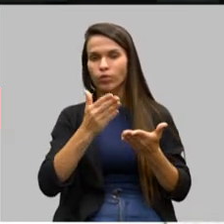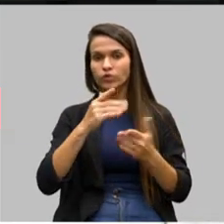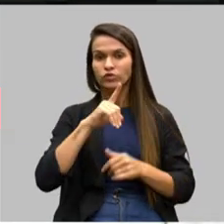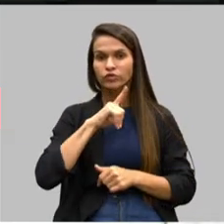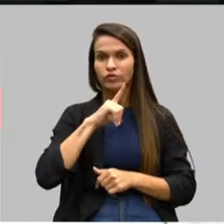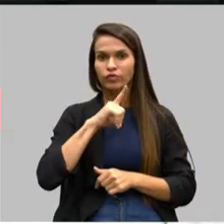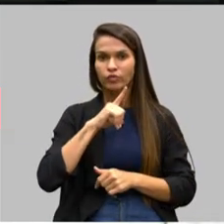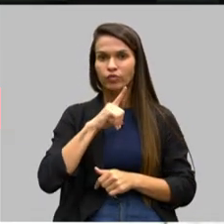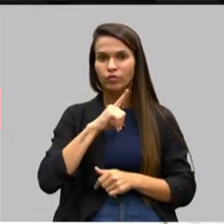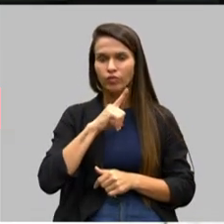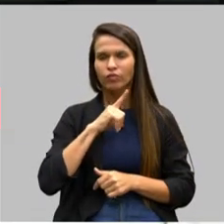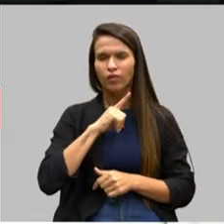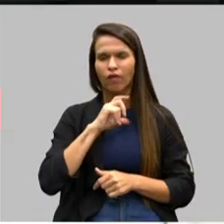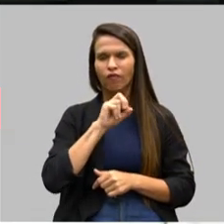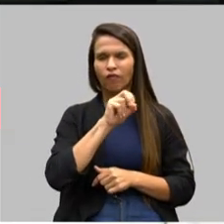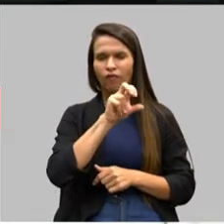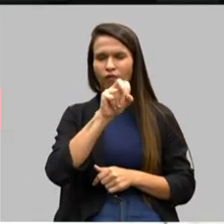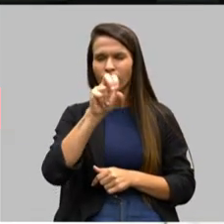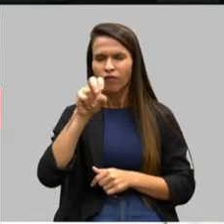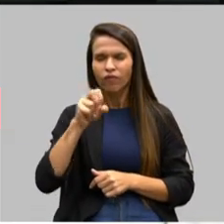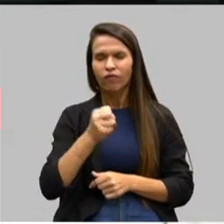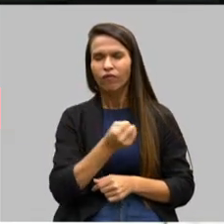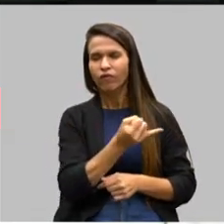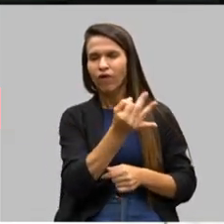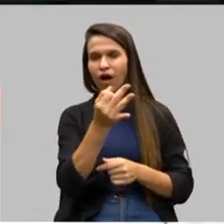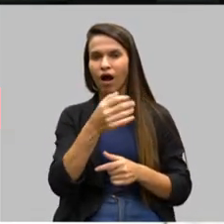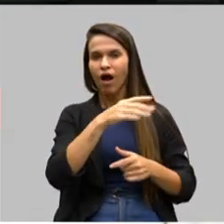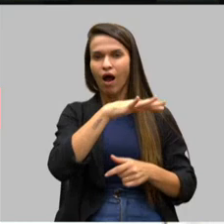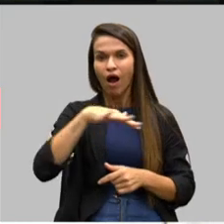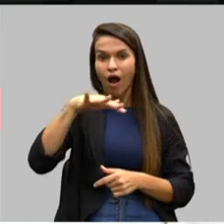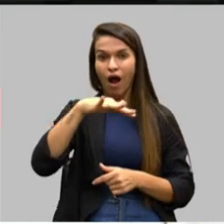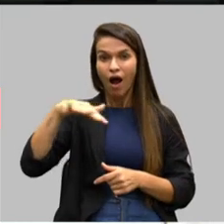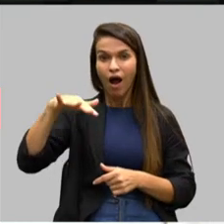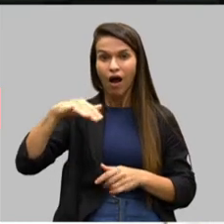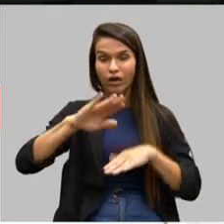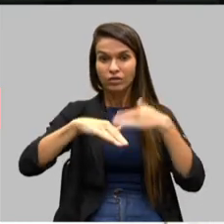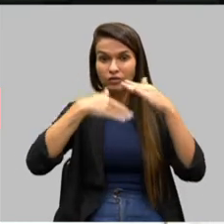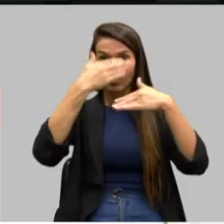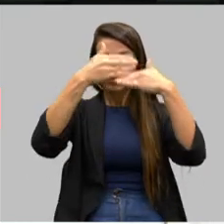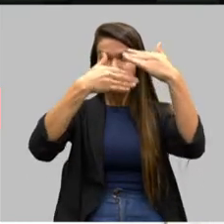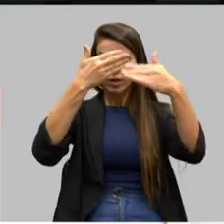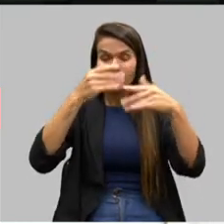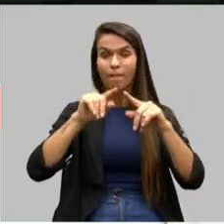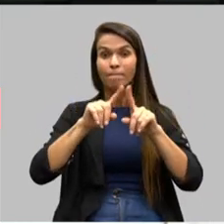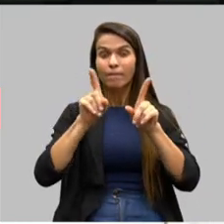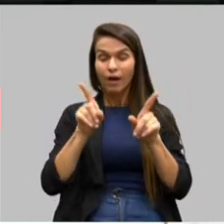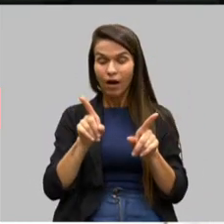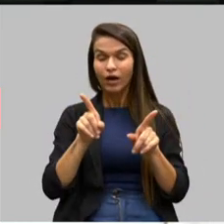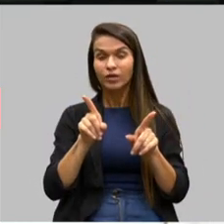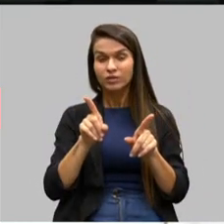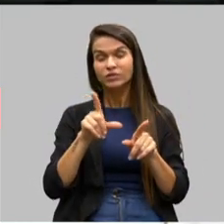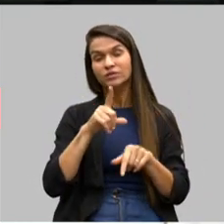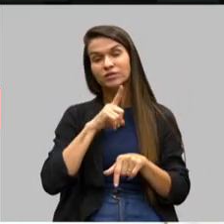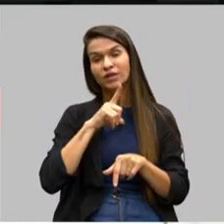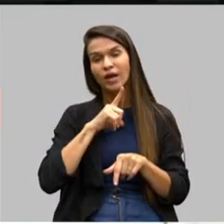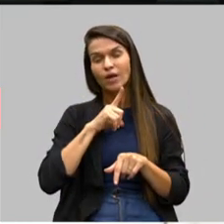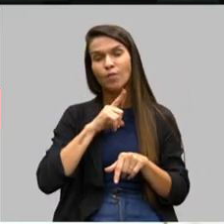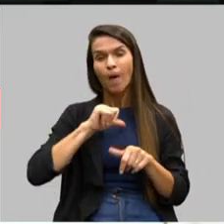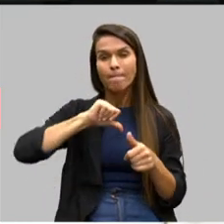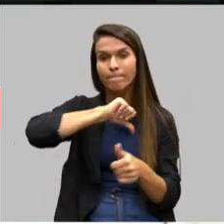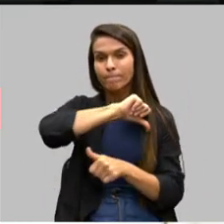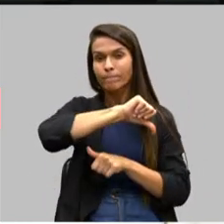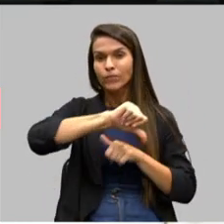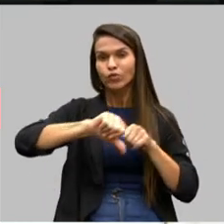um rol em várias áreas no desenvolvimento. Mas, ao mesmo tempo, a gente tem uma alteração